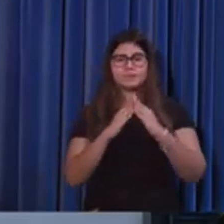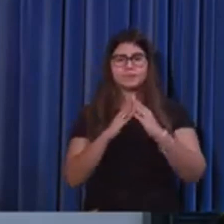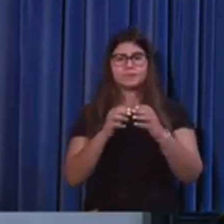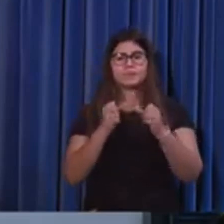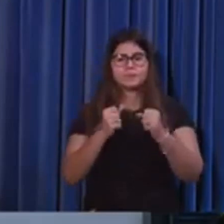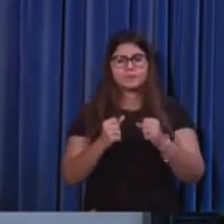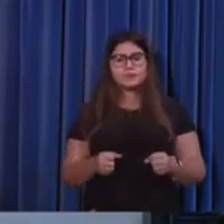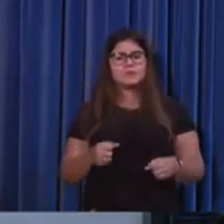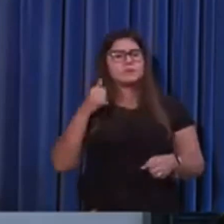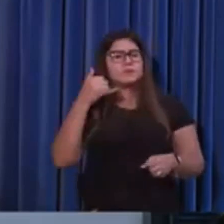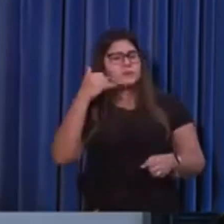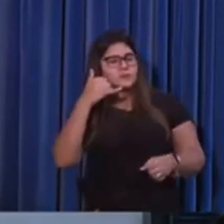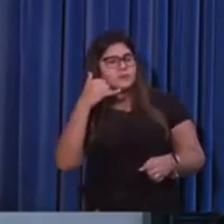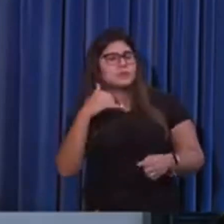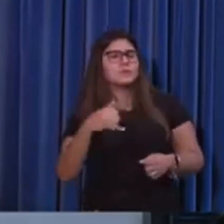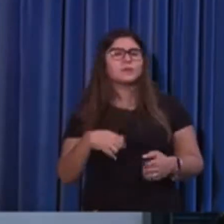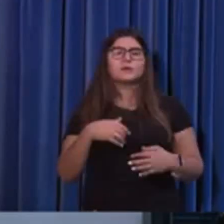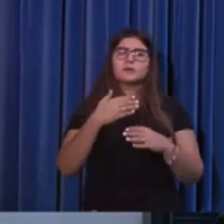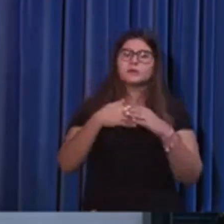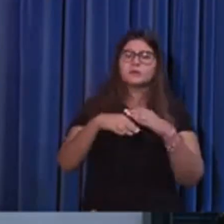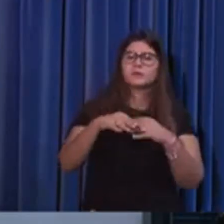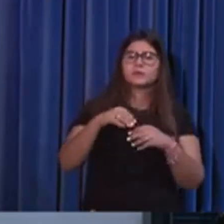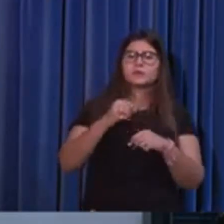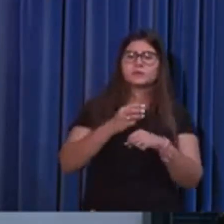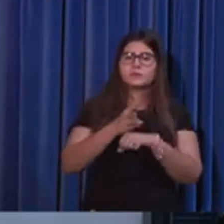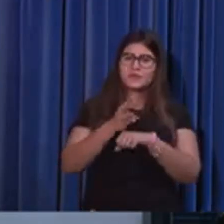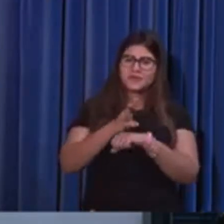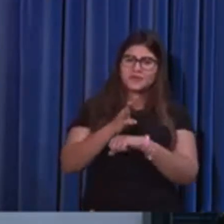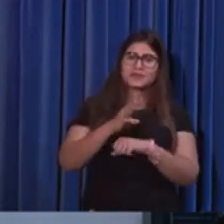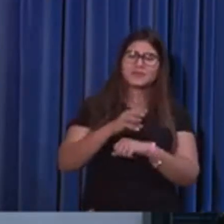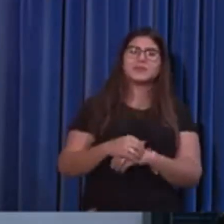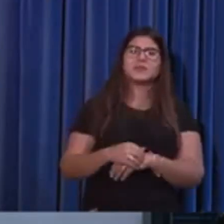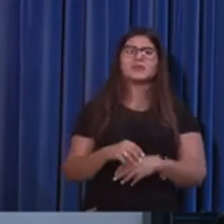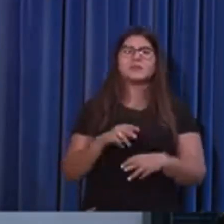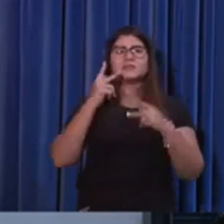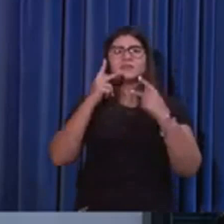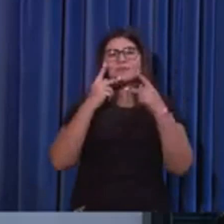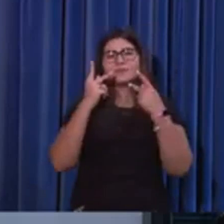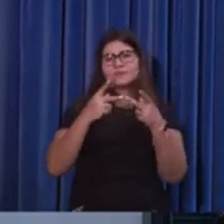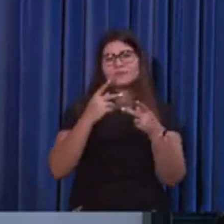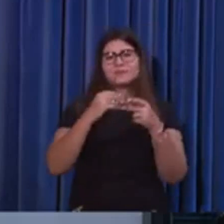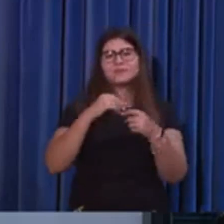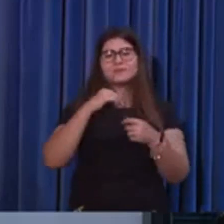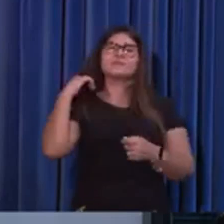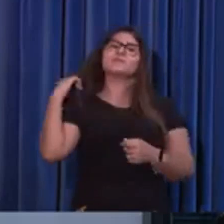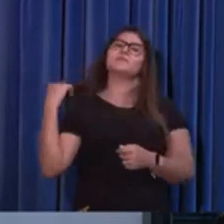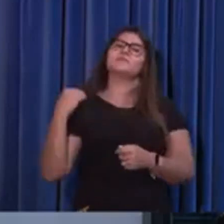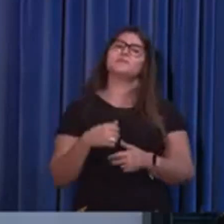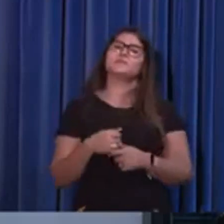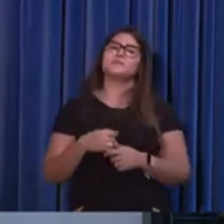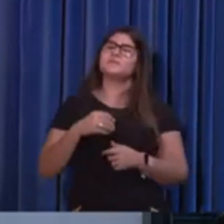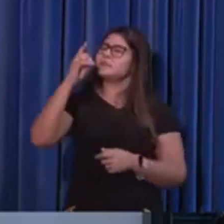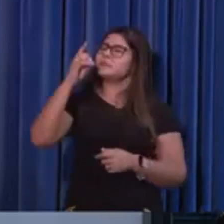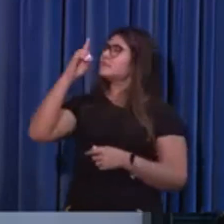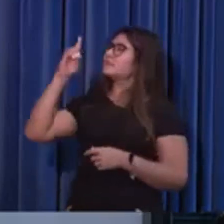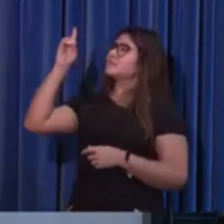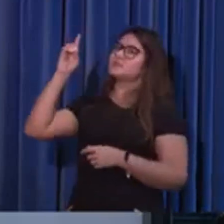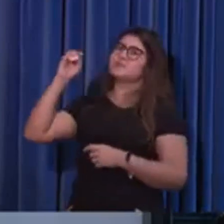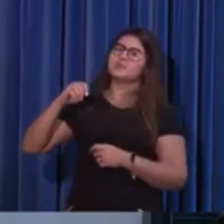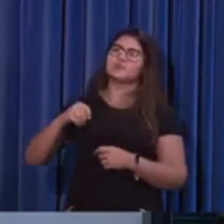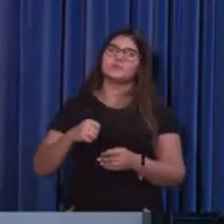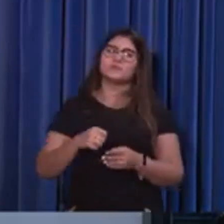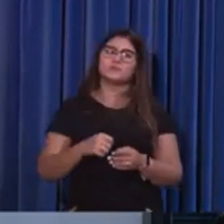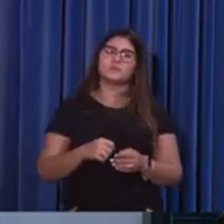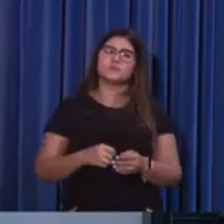um para o outro, ou então enviar uma mensagem pelo WhatsApp, e dizendo um para o outro assim: olha, Deus, Ele